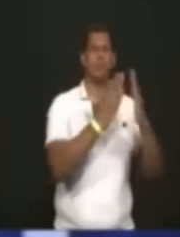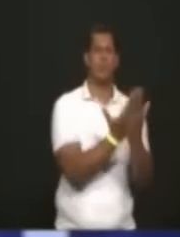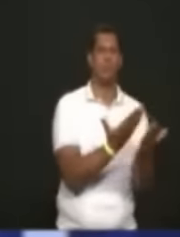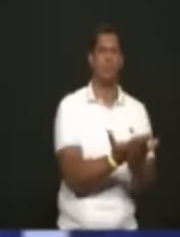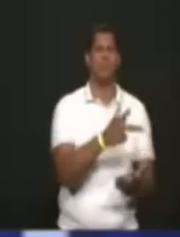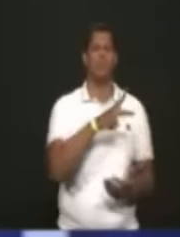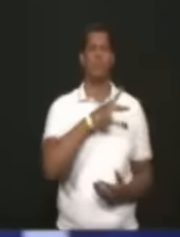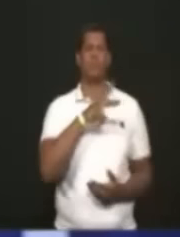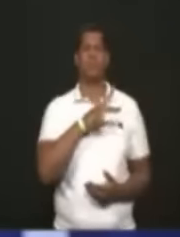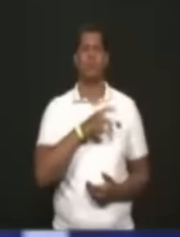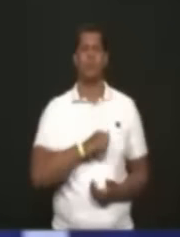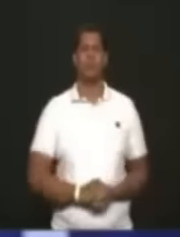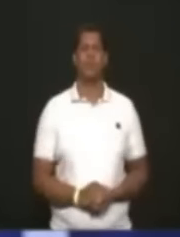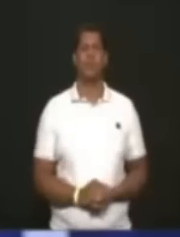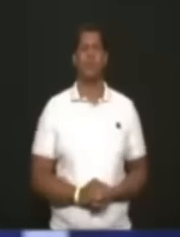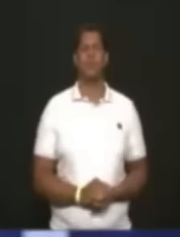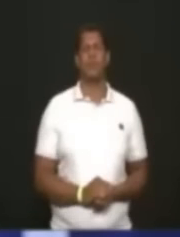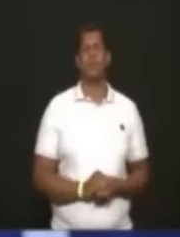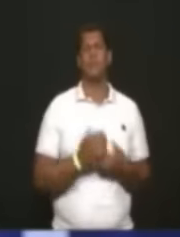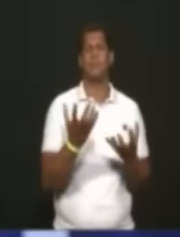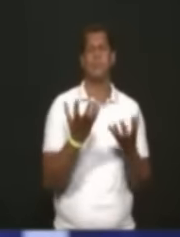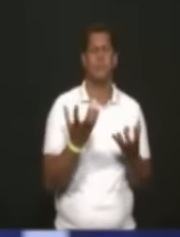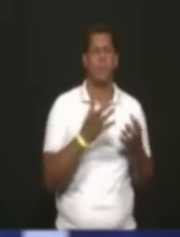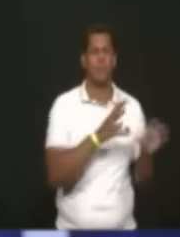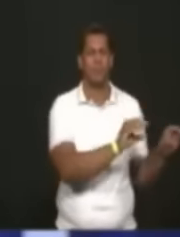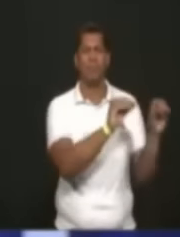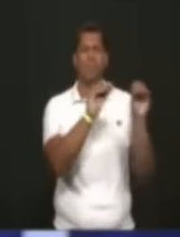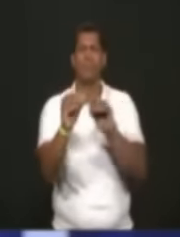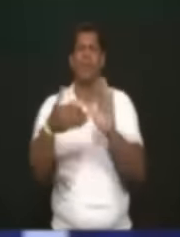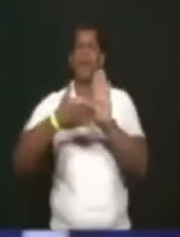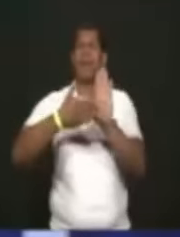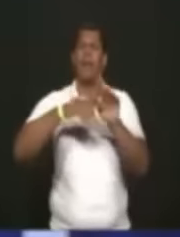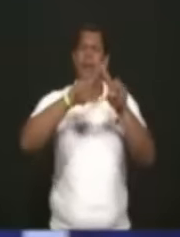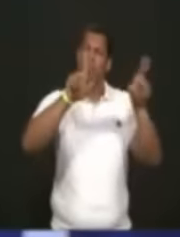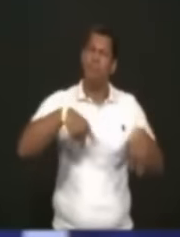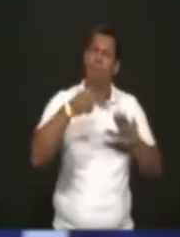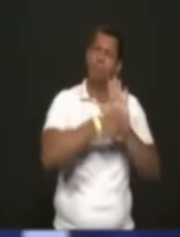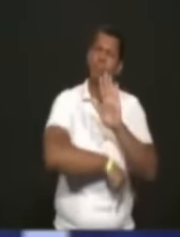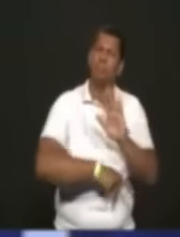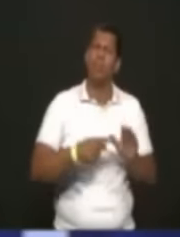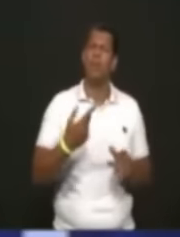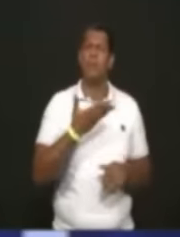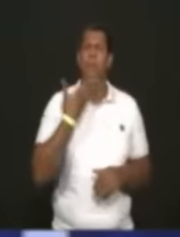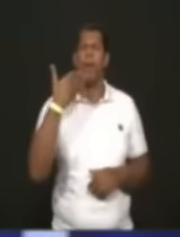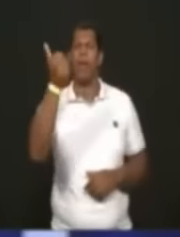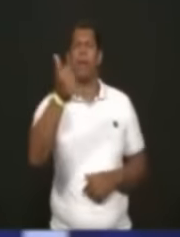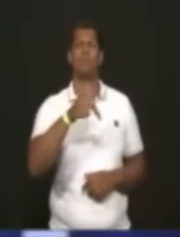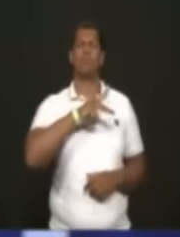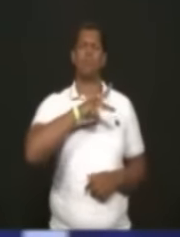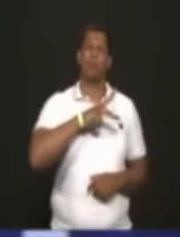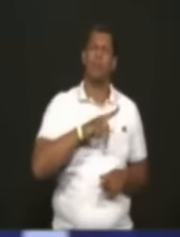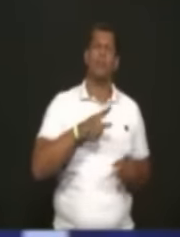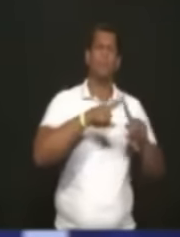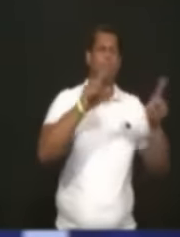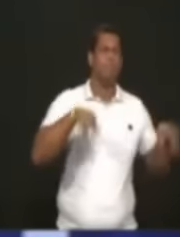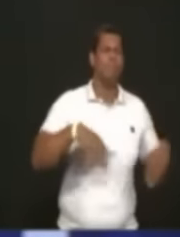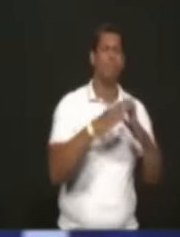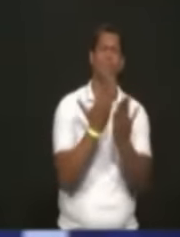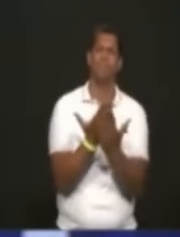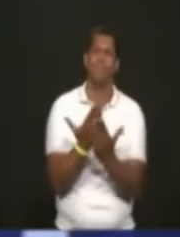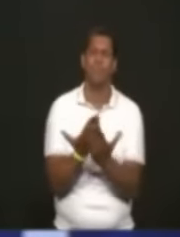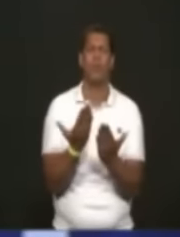por favor, queremos trazer as melhores escolas particulares de São Paulo